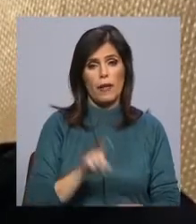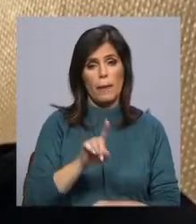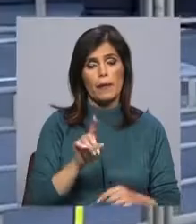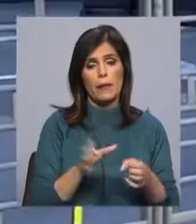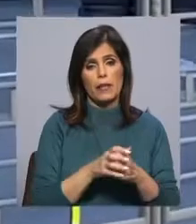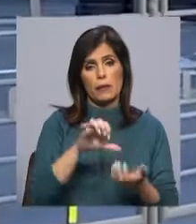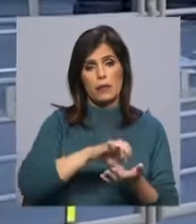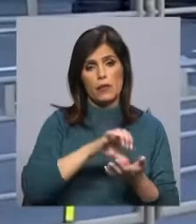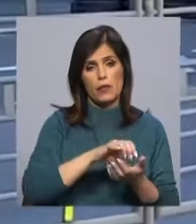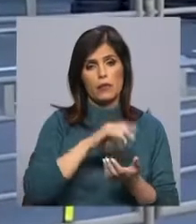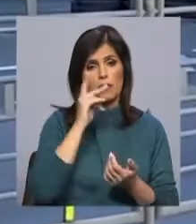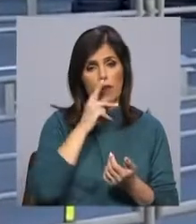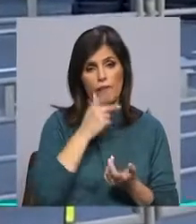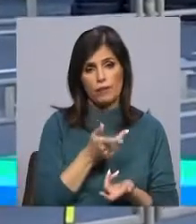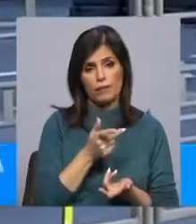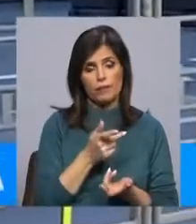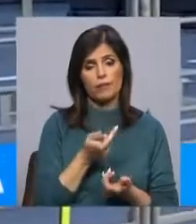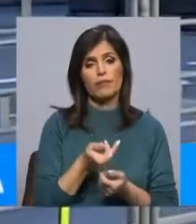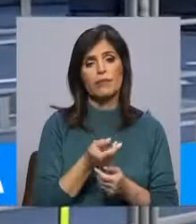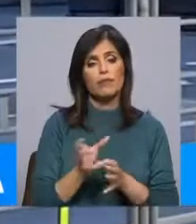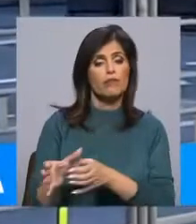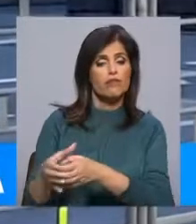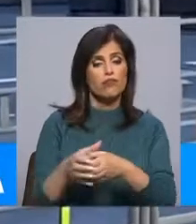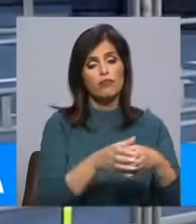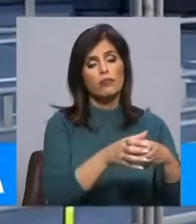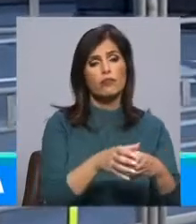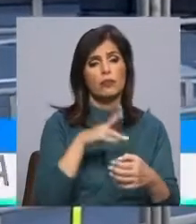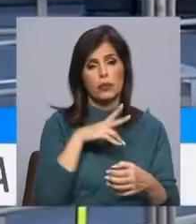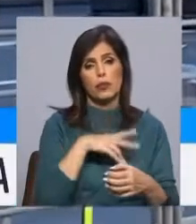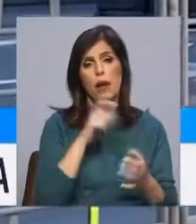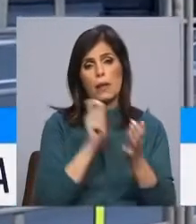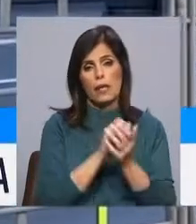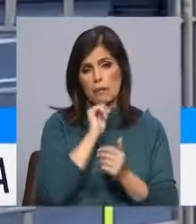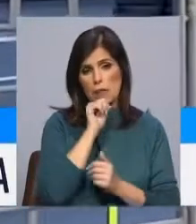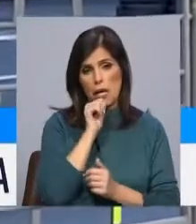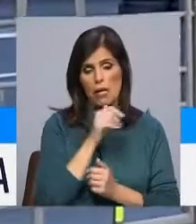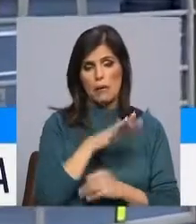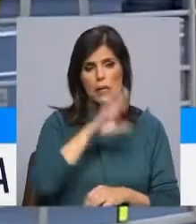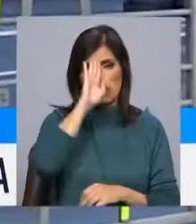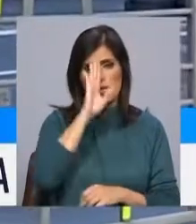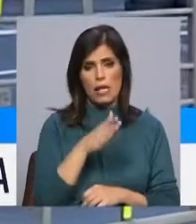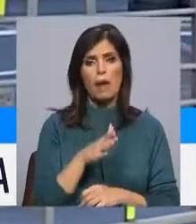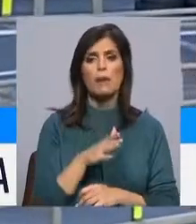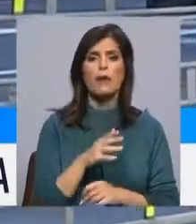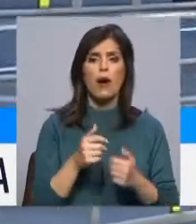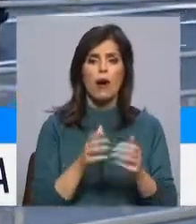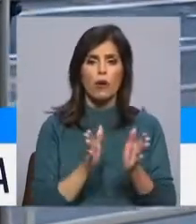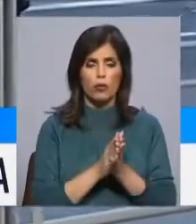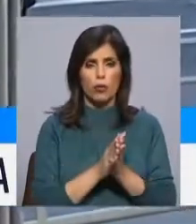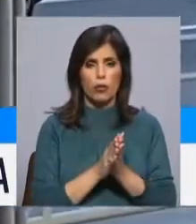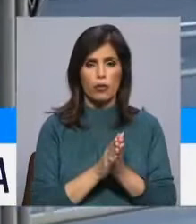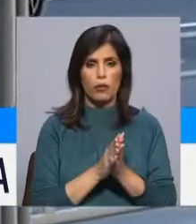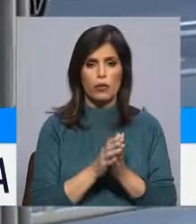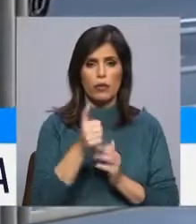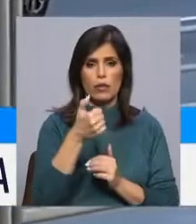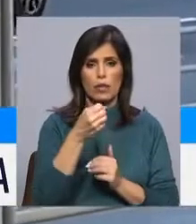pelos enterro É o regresso desta comitiva a Portugal ainda não está marcado mas já sabe que Ao todo são